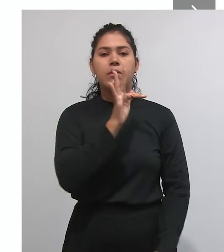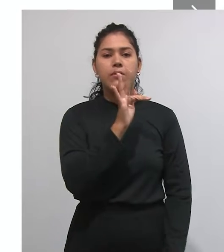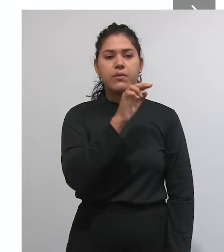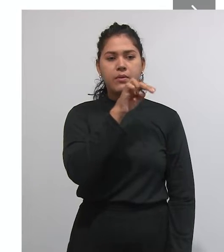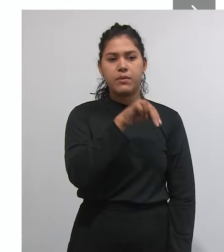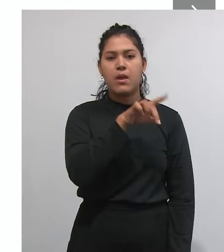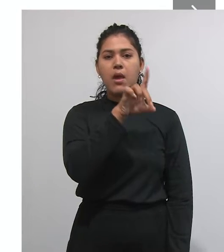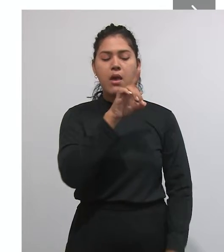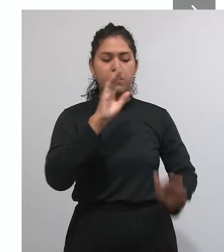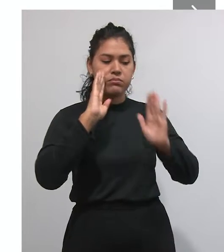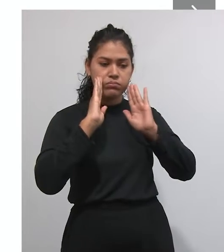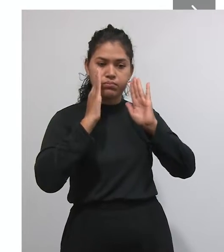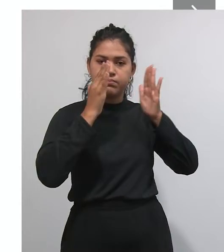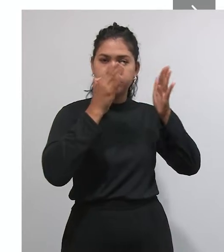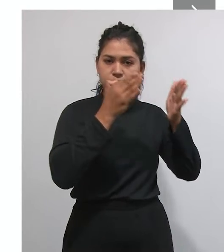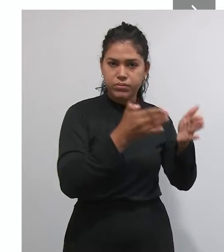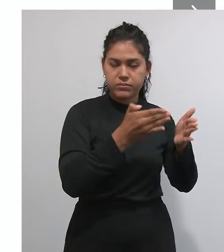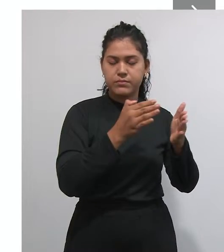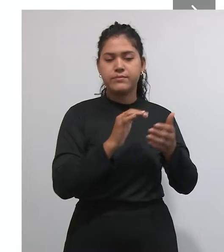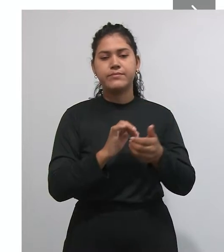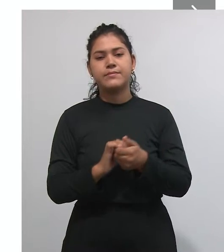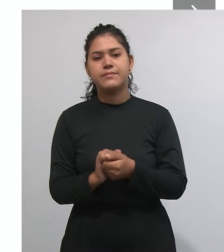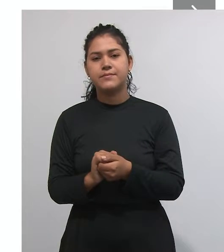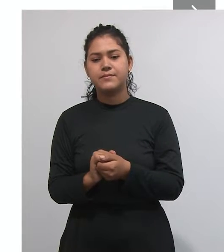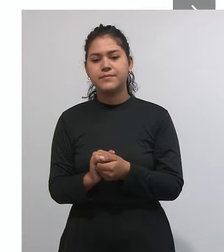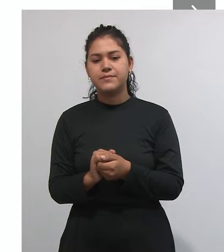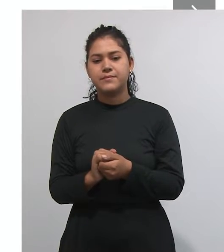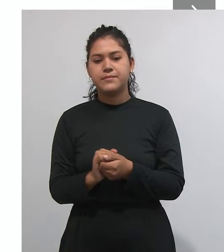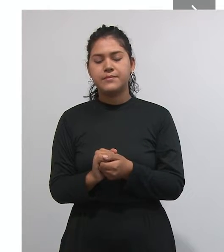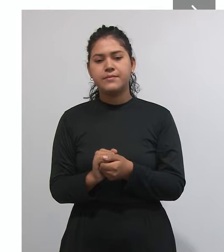ser investidos nesse tipo de programa.